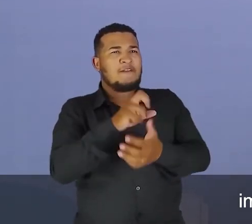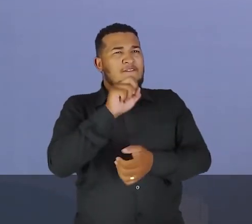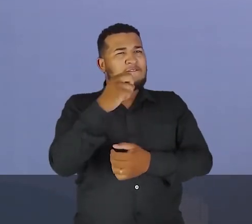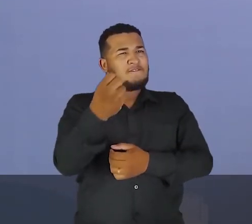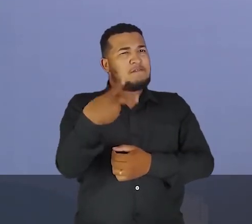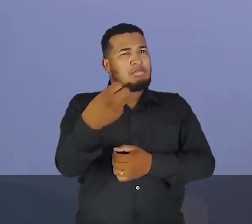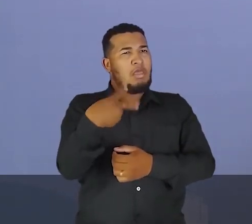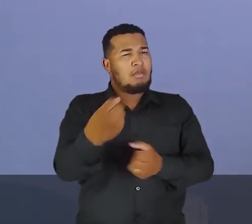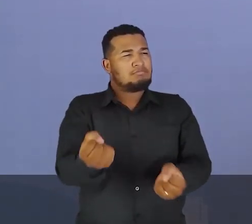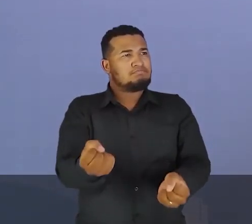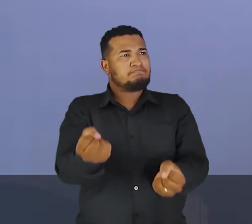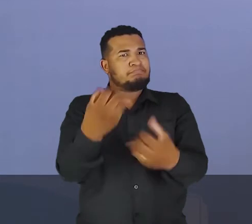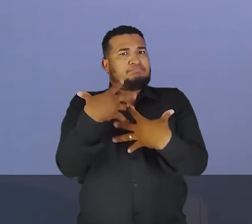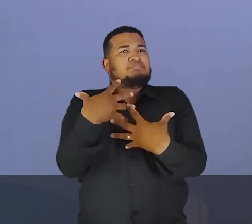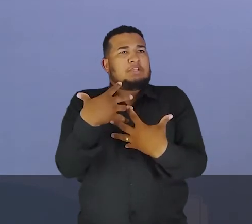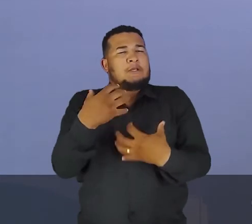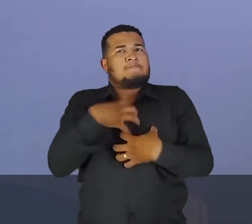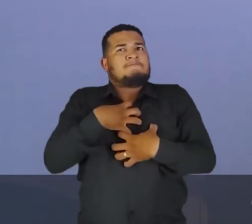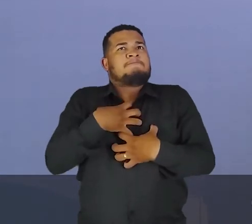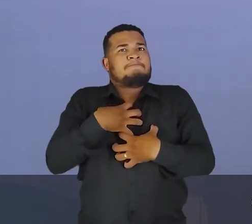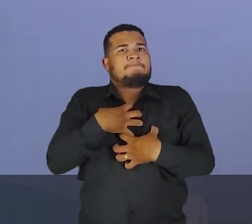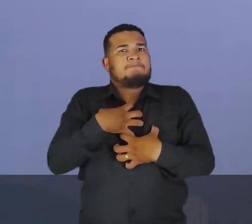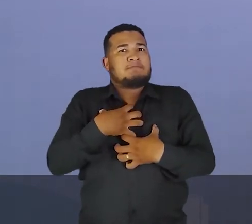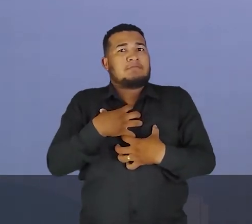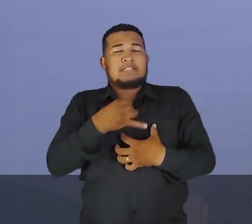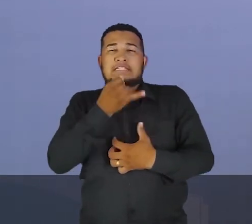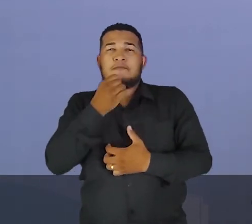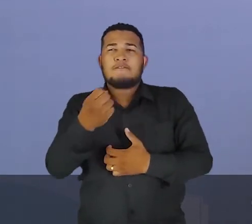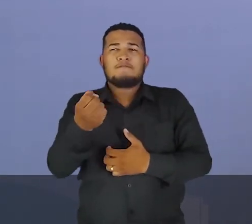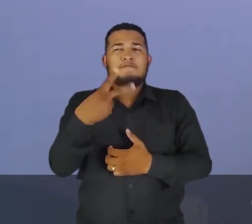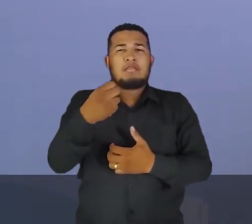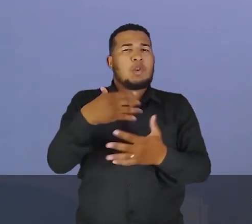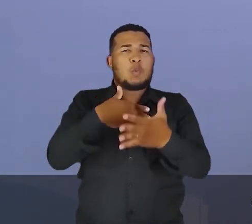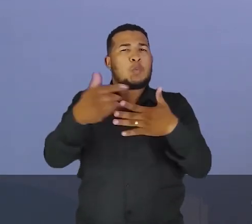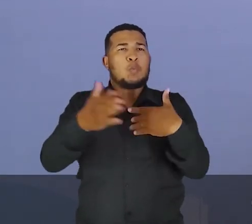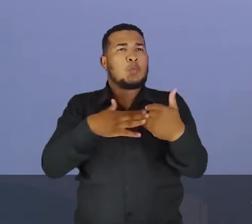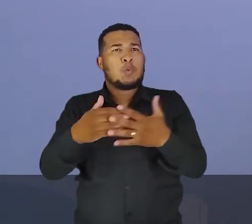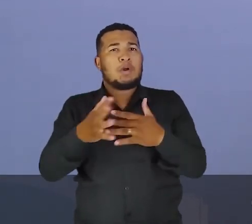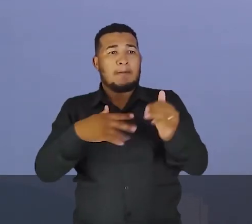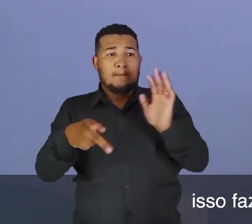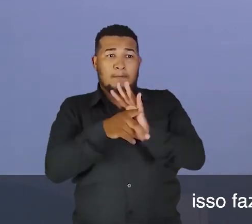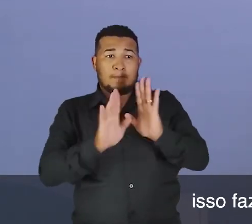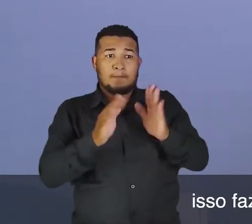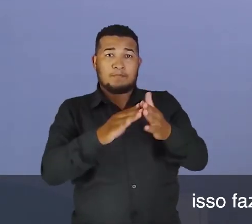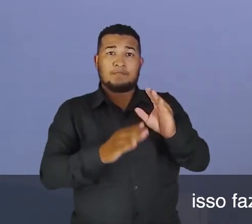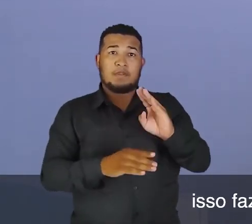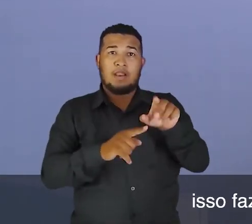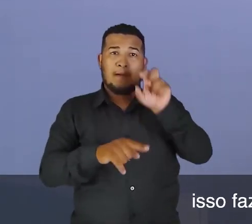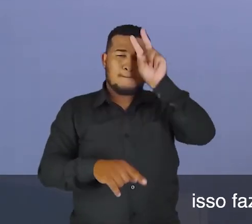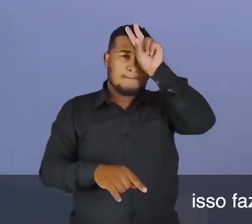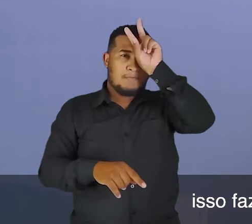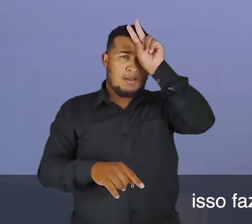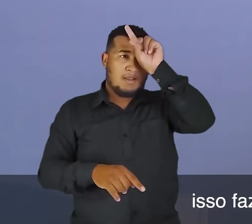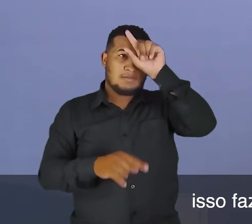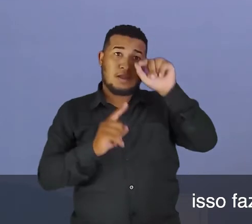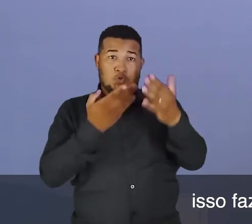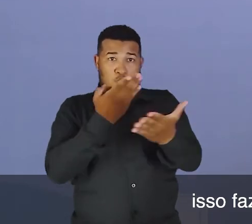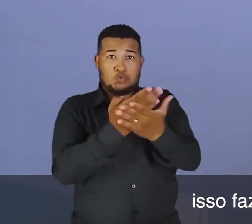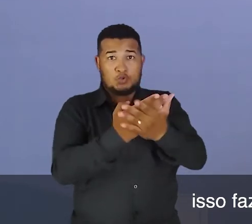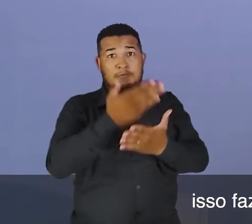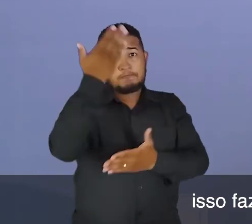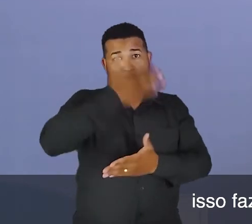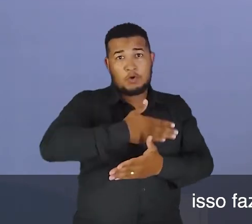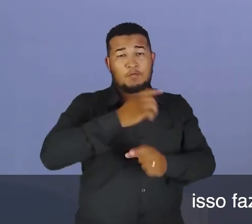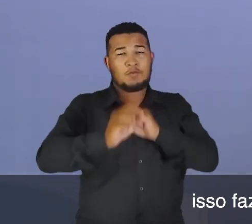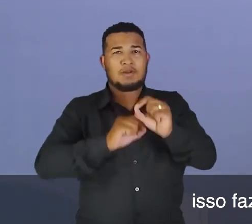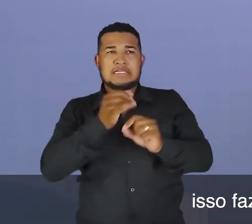ela. Por exemplo, qualquer tipo de veneno que se coloca para as baratas, isso faz, segundo o estudo, que